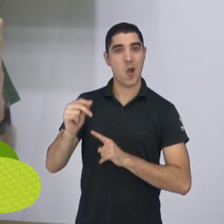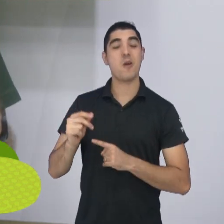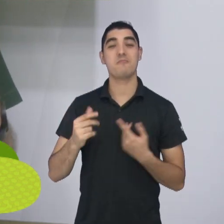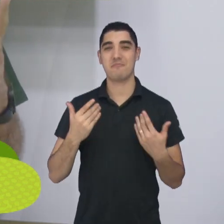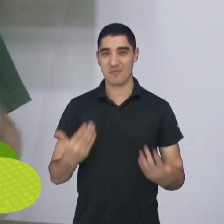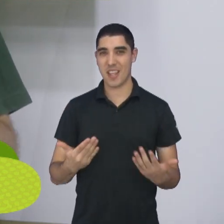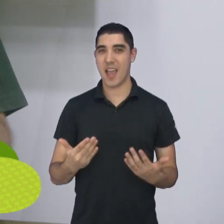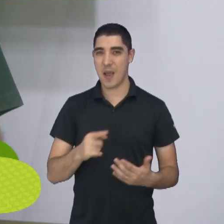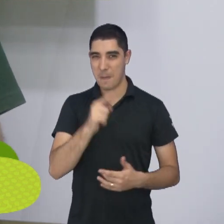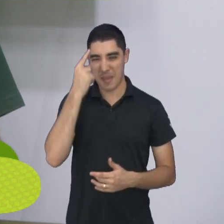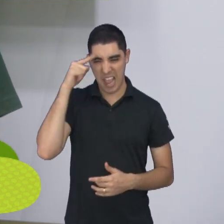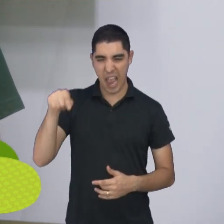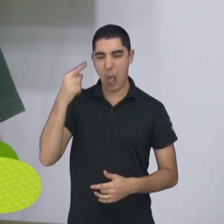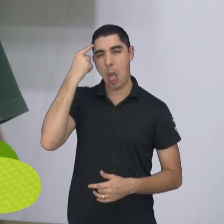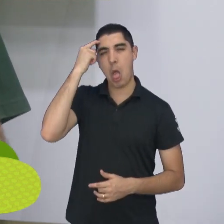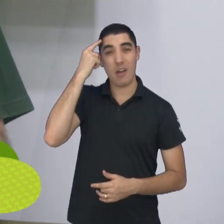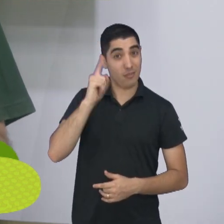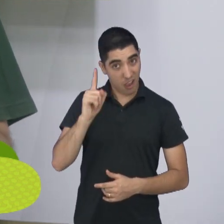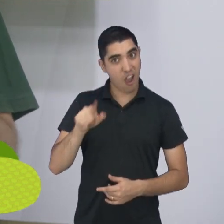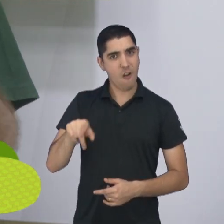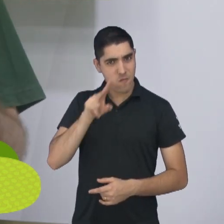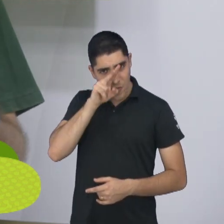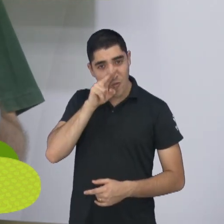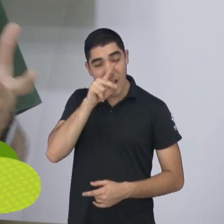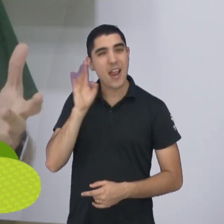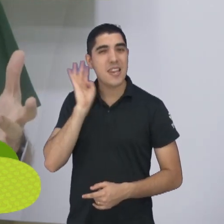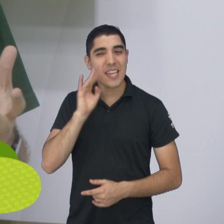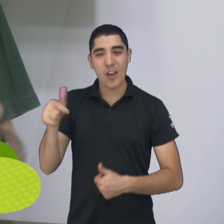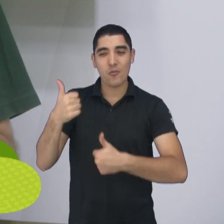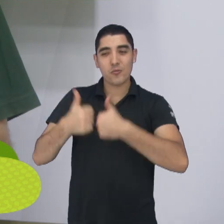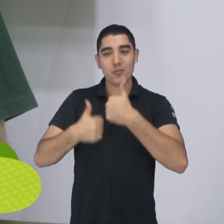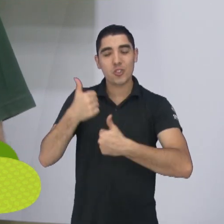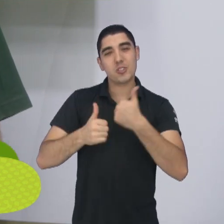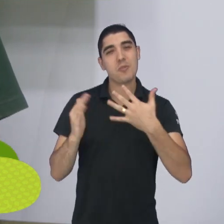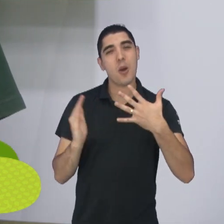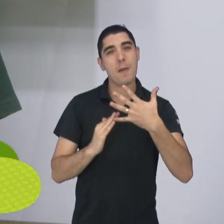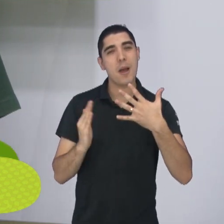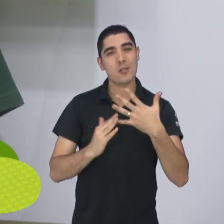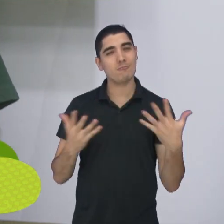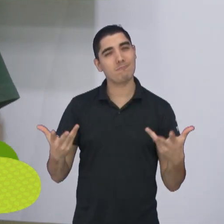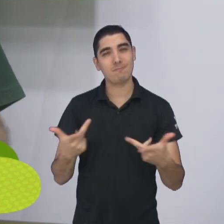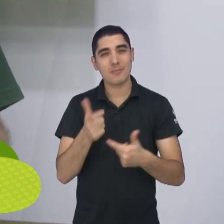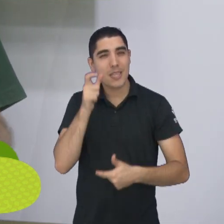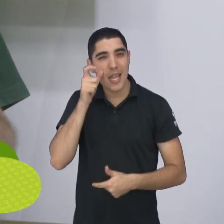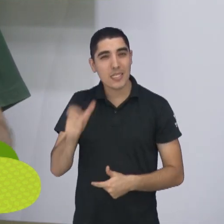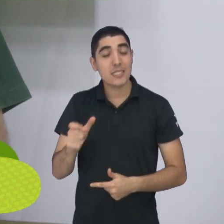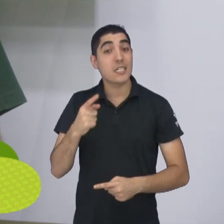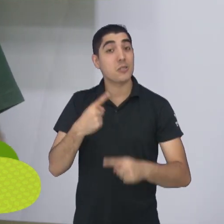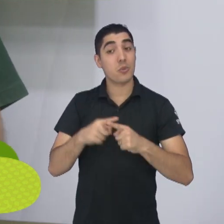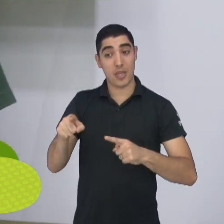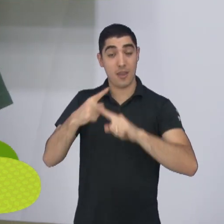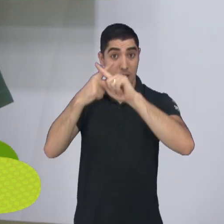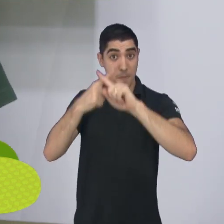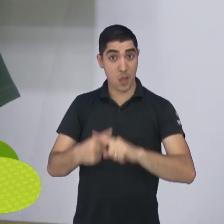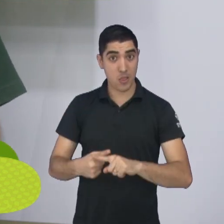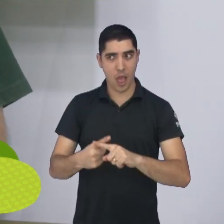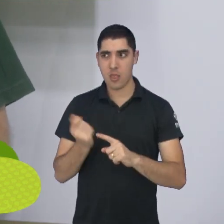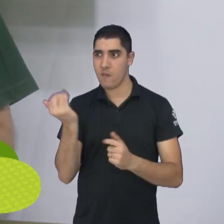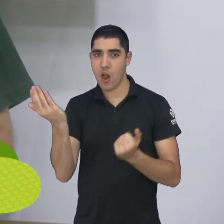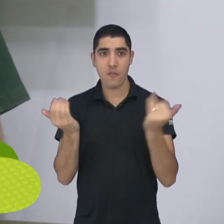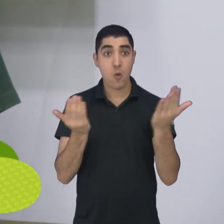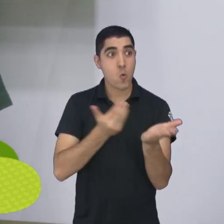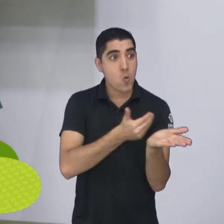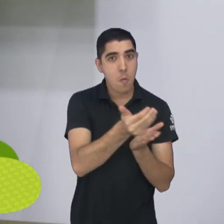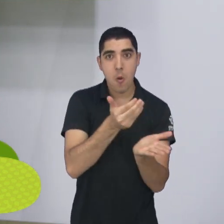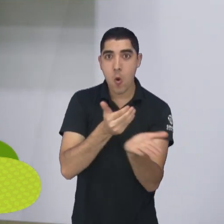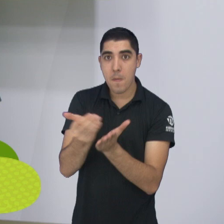muito bacana ver o Campeonato Amador das cidades, né? Os campeonatos por aí rolando, muito